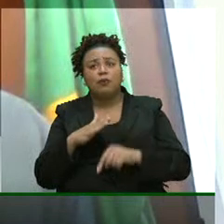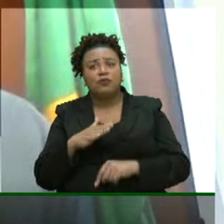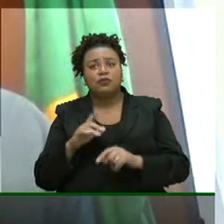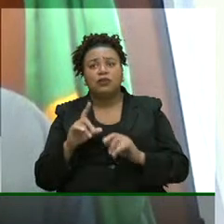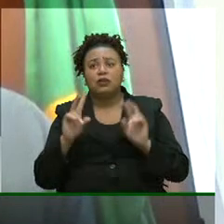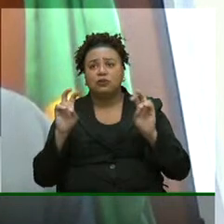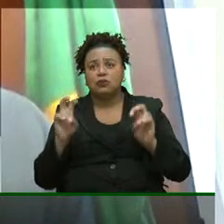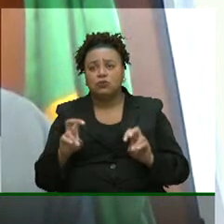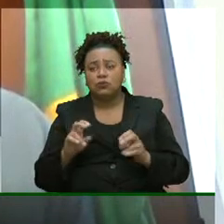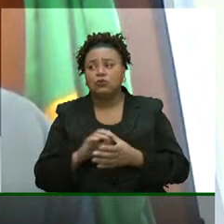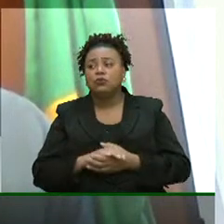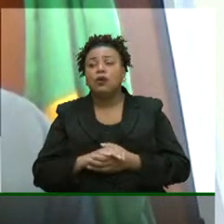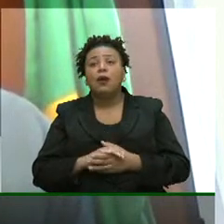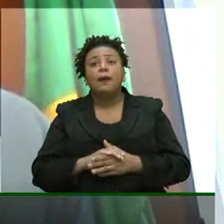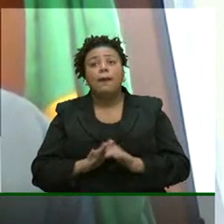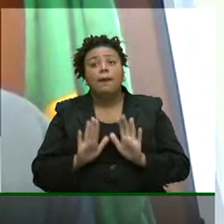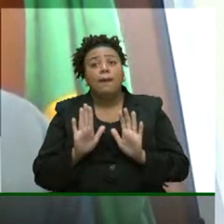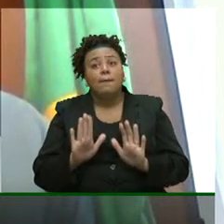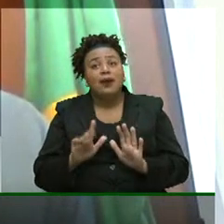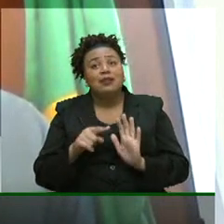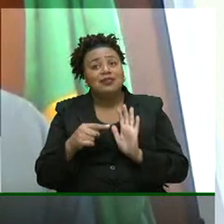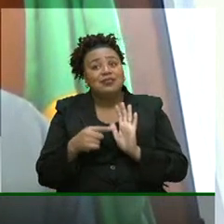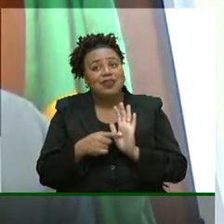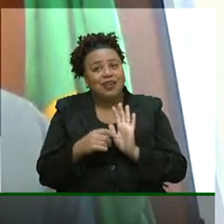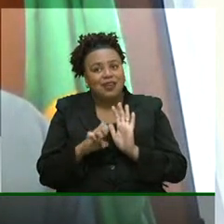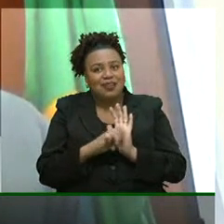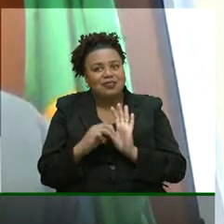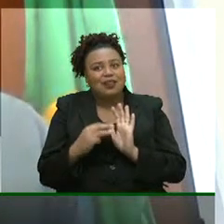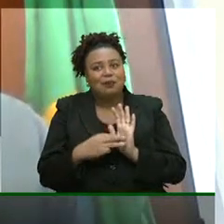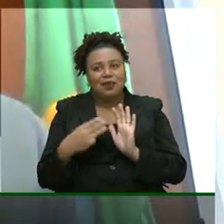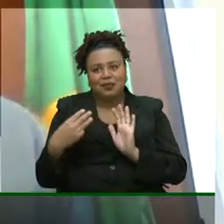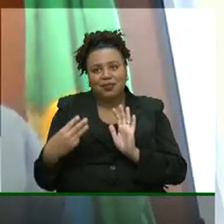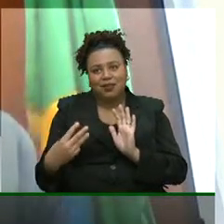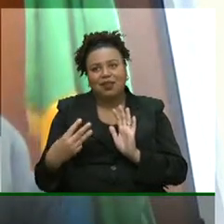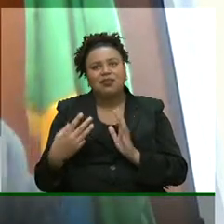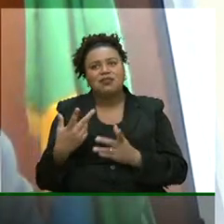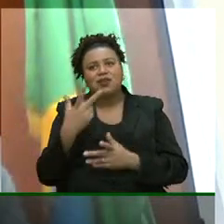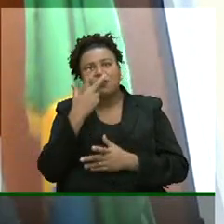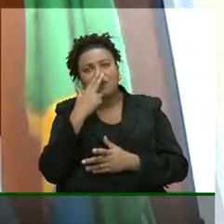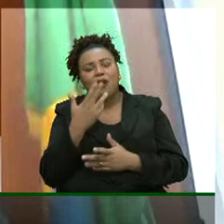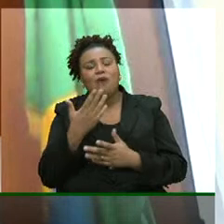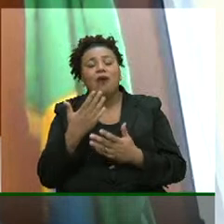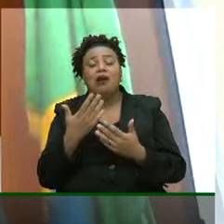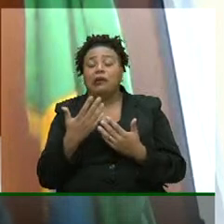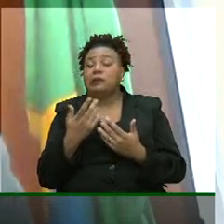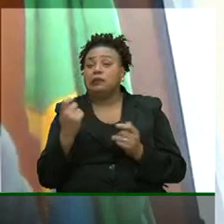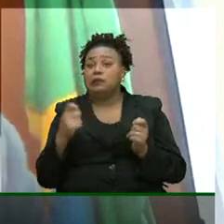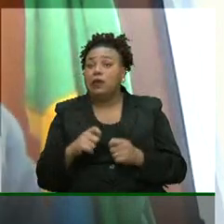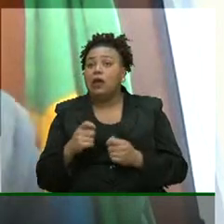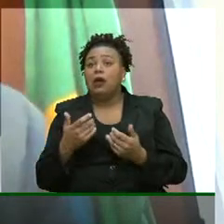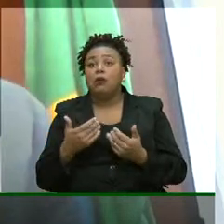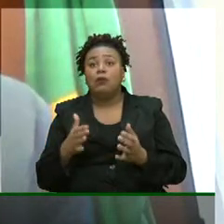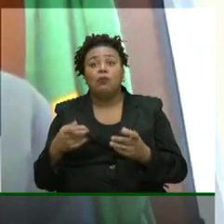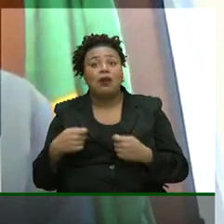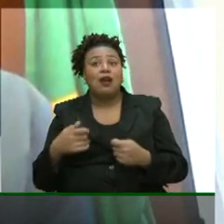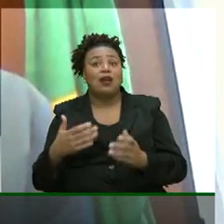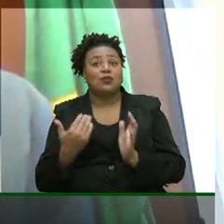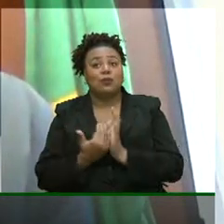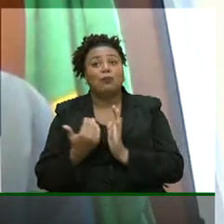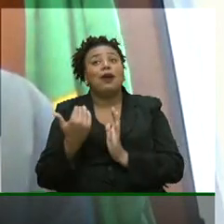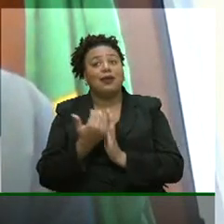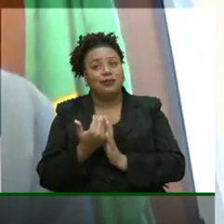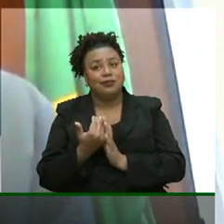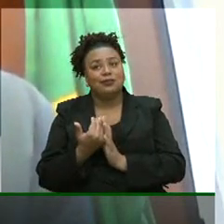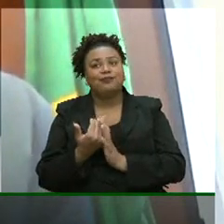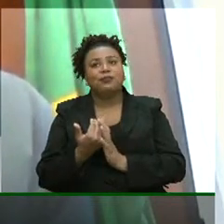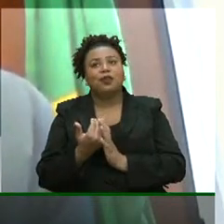questão, mas acho que essa emenda ela acaba abrindo uma brecha muito grande para um gasto excessivo